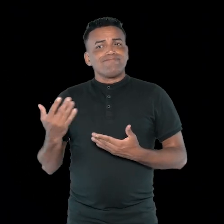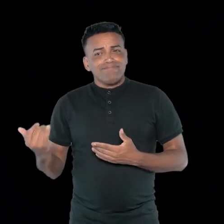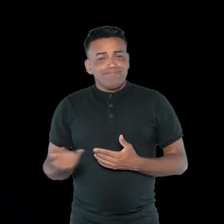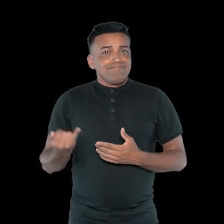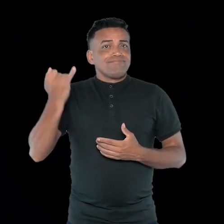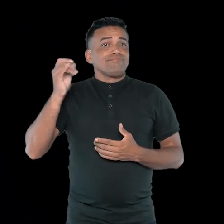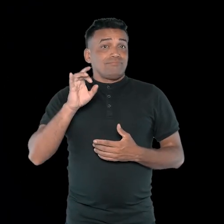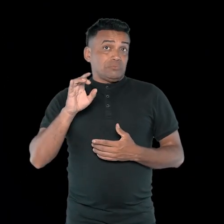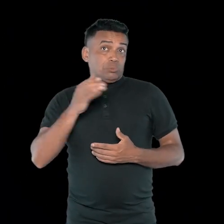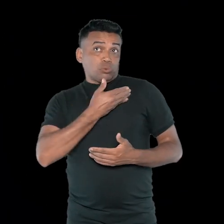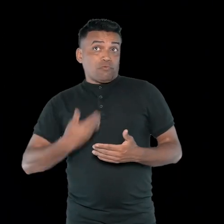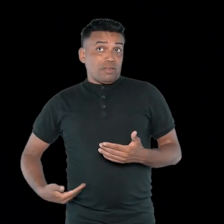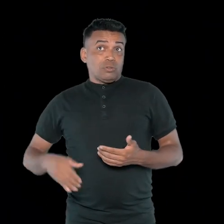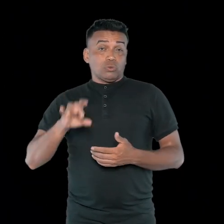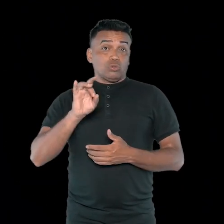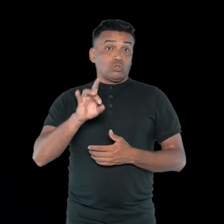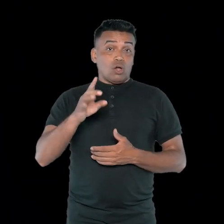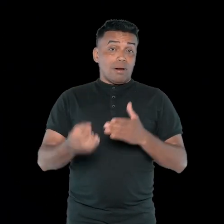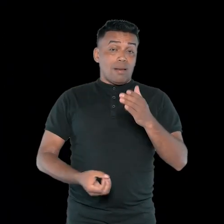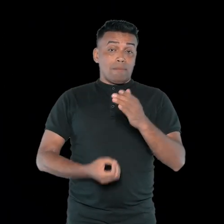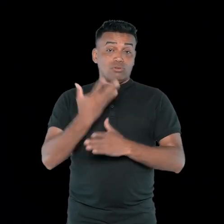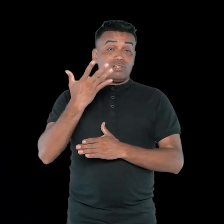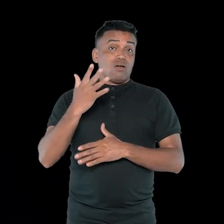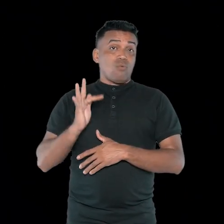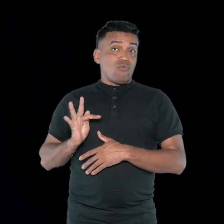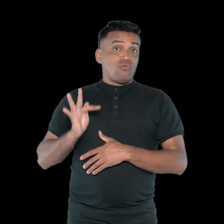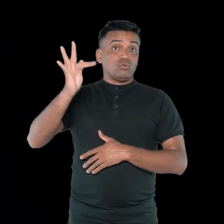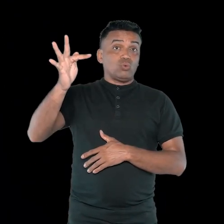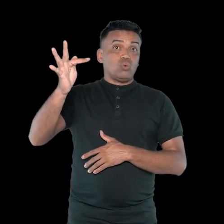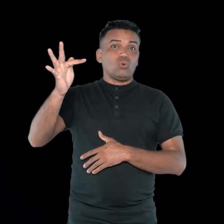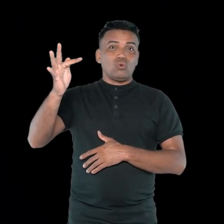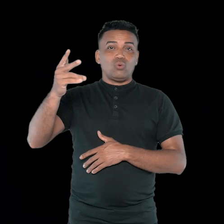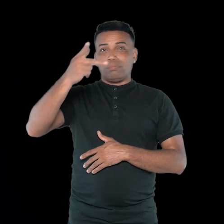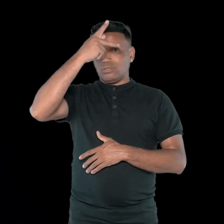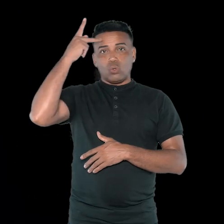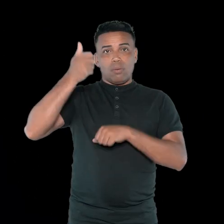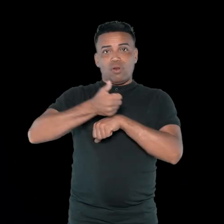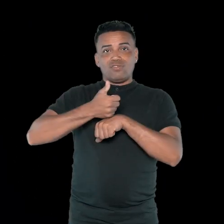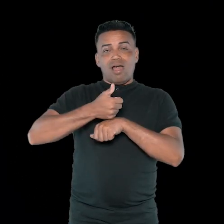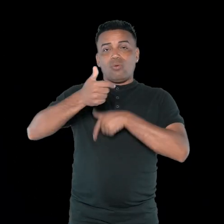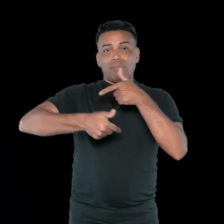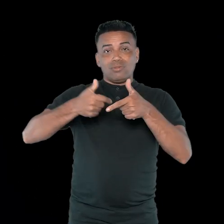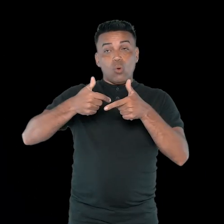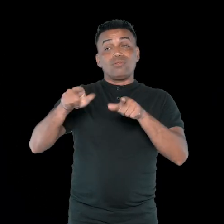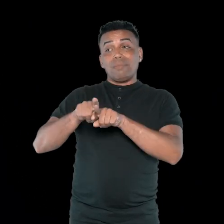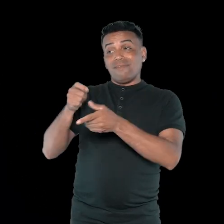para o Estado, não só para a produção de futura mão de obra e de futuros